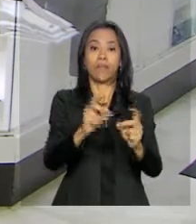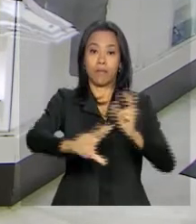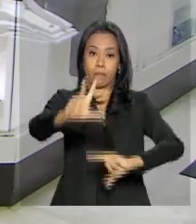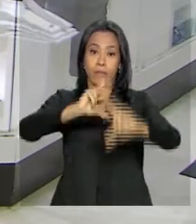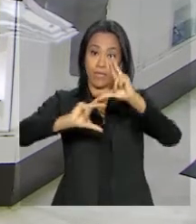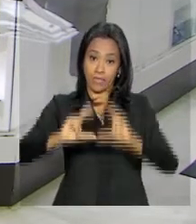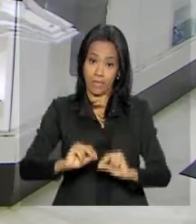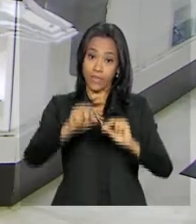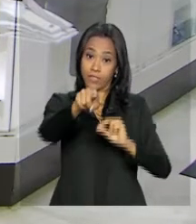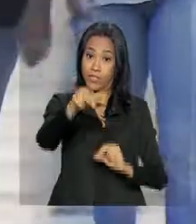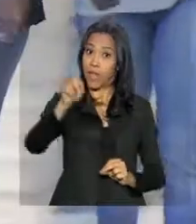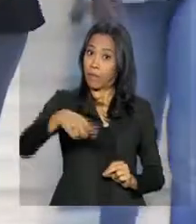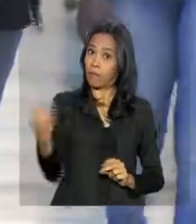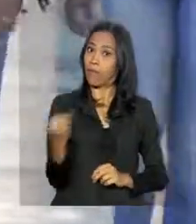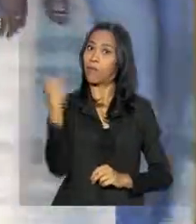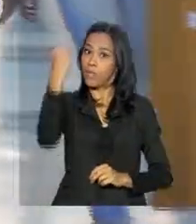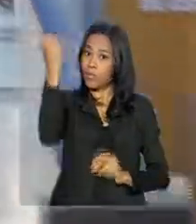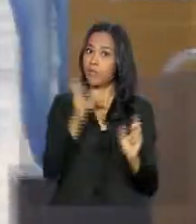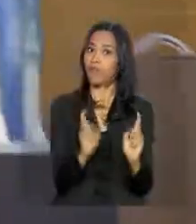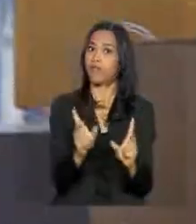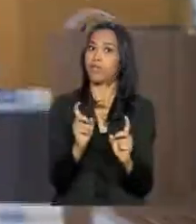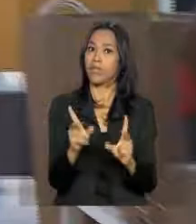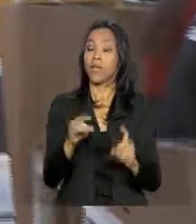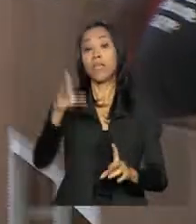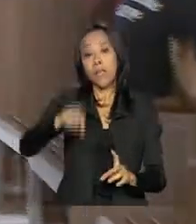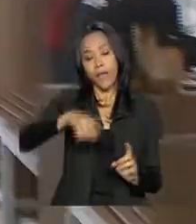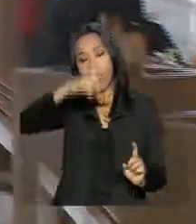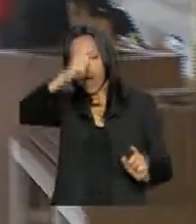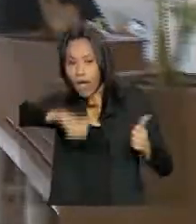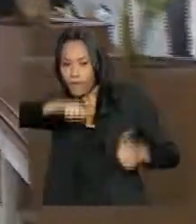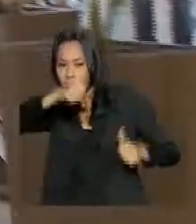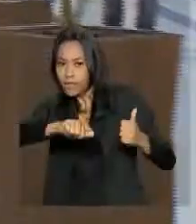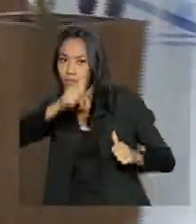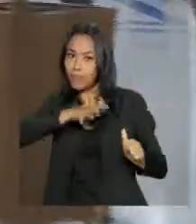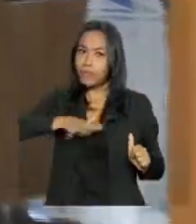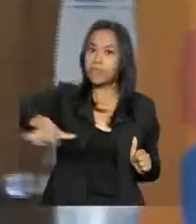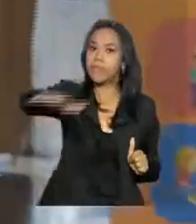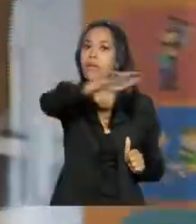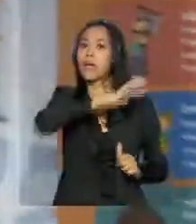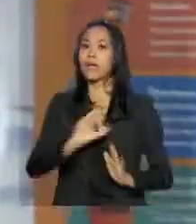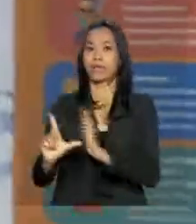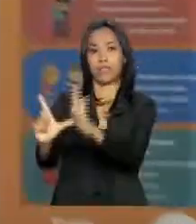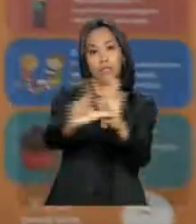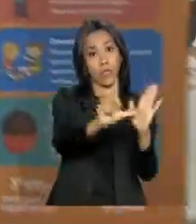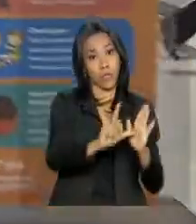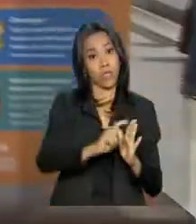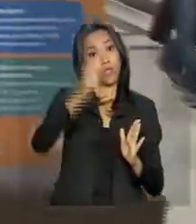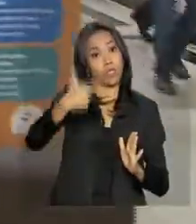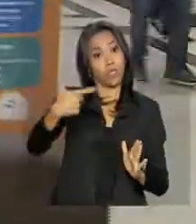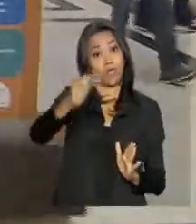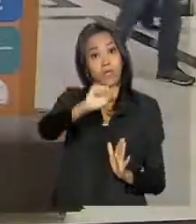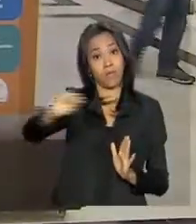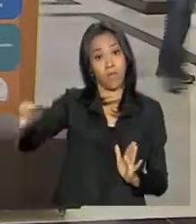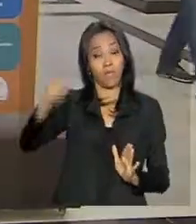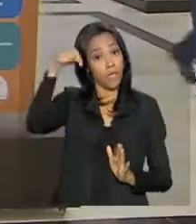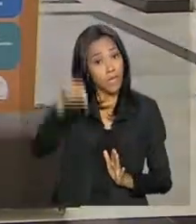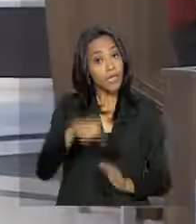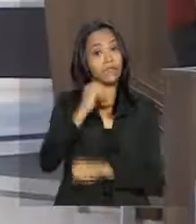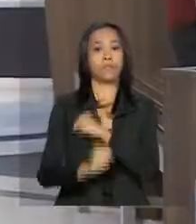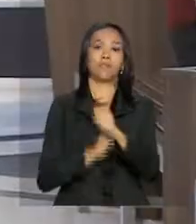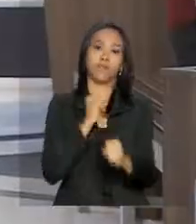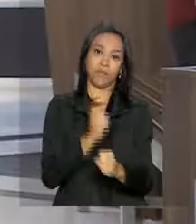para as vendas e serve de termômetro para o desempenho do setor no segundo semestre este ano a comemoração